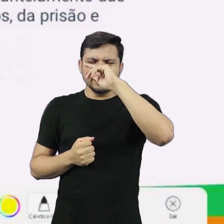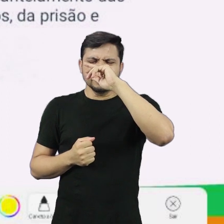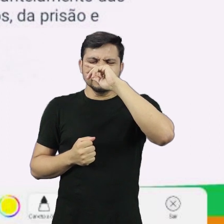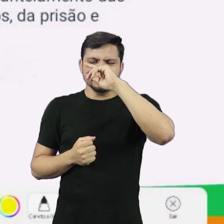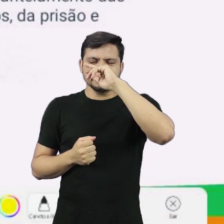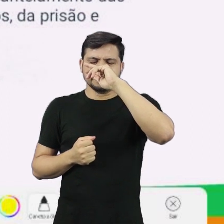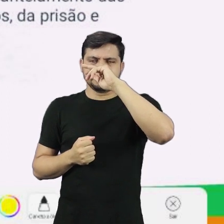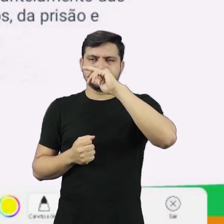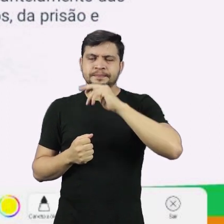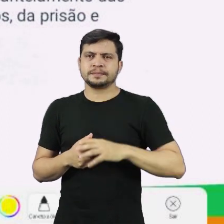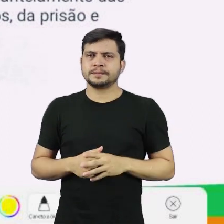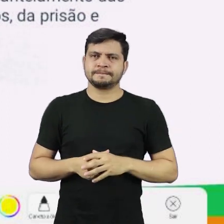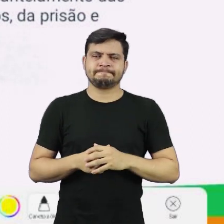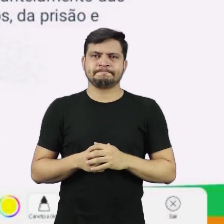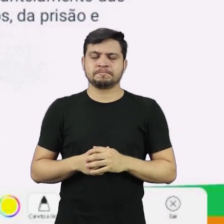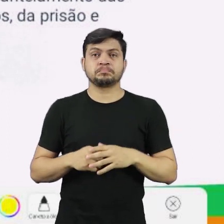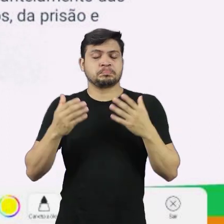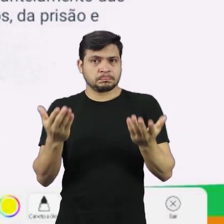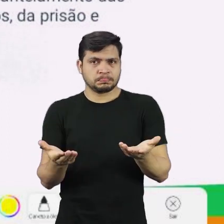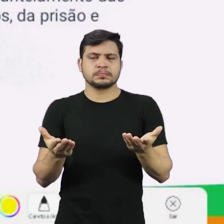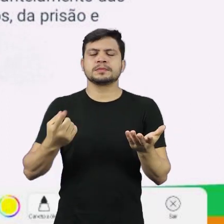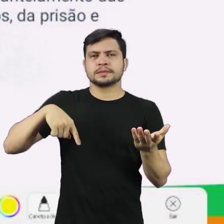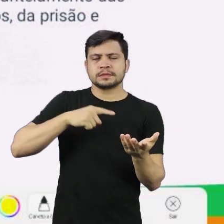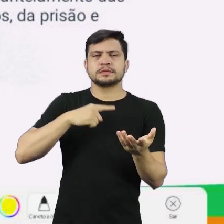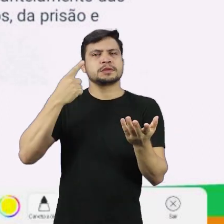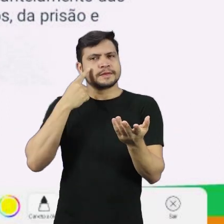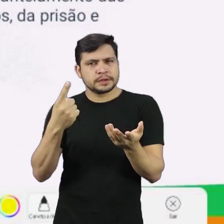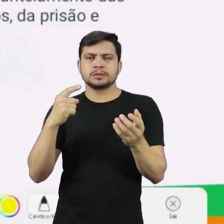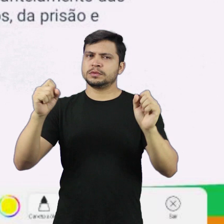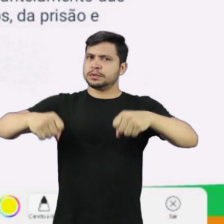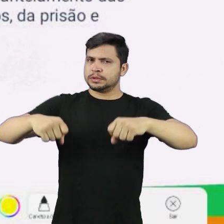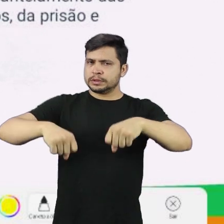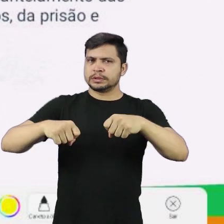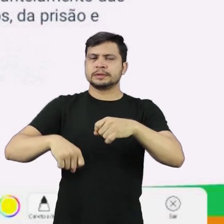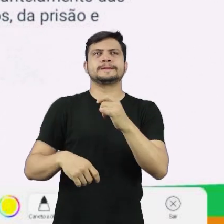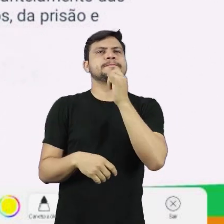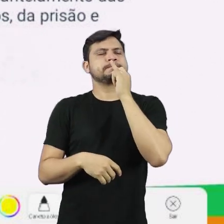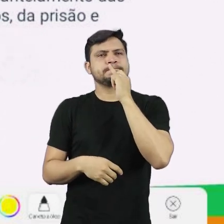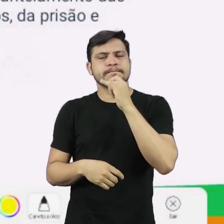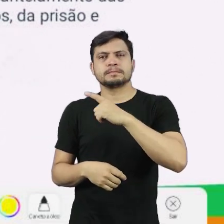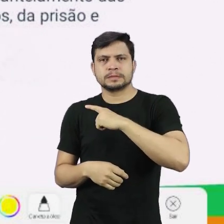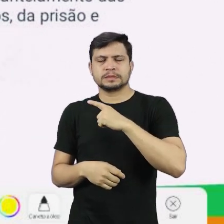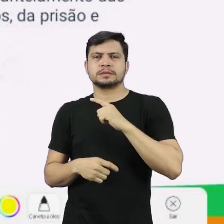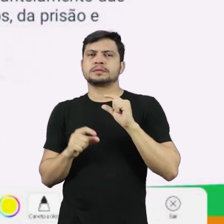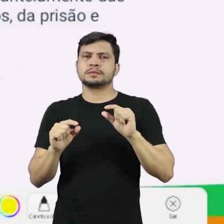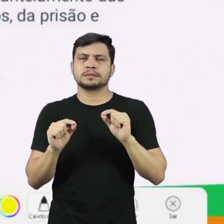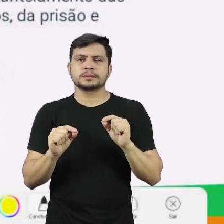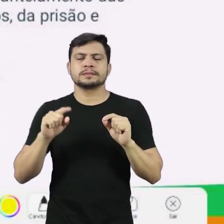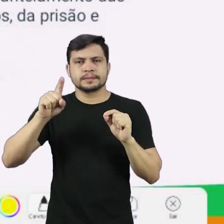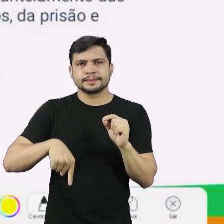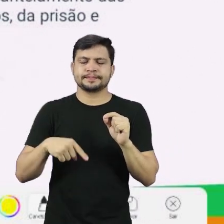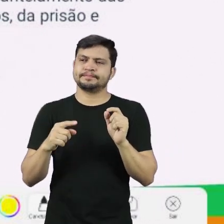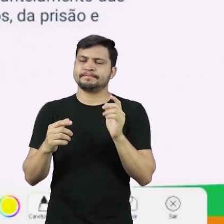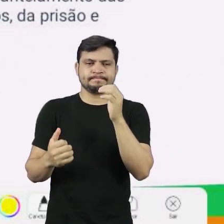apenas apoiando ideologicamente, como concedendo material bélico para que esses grupos